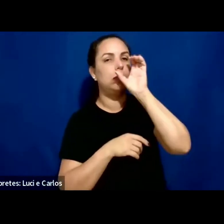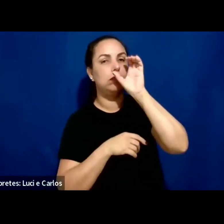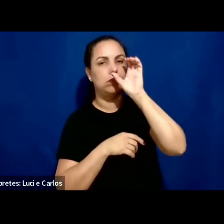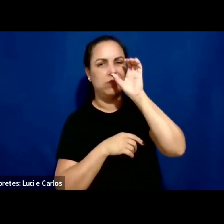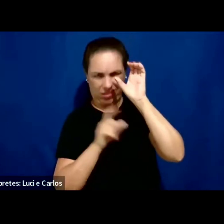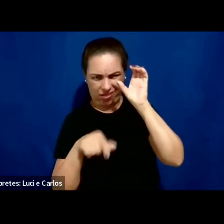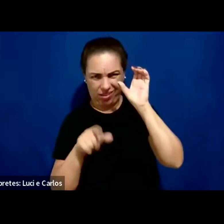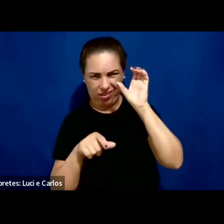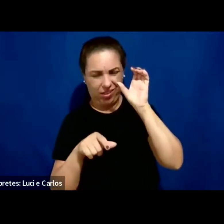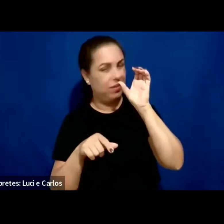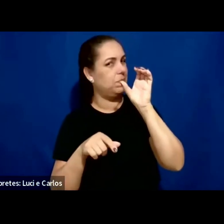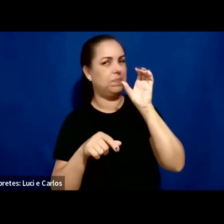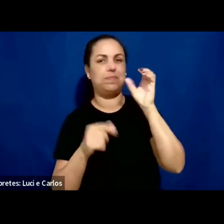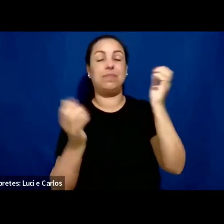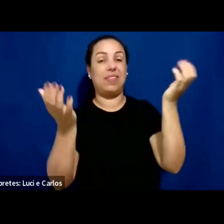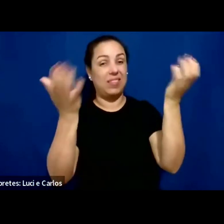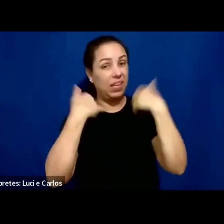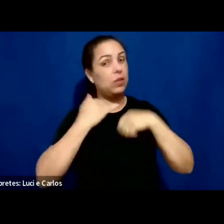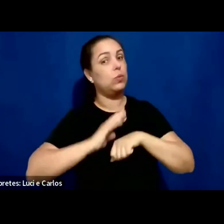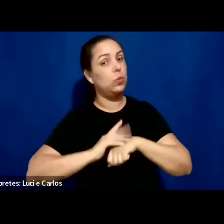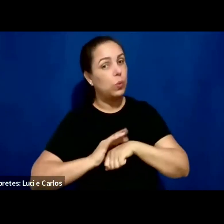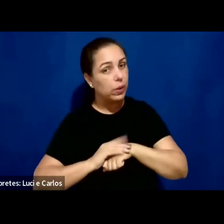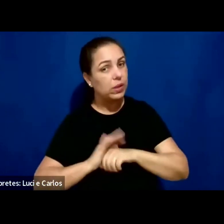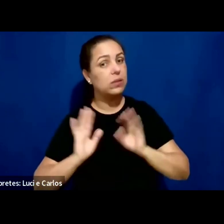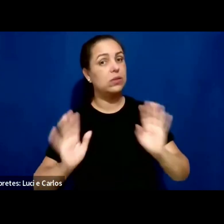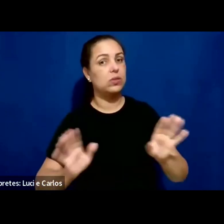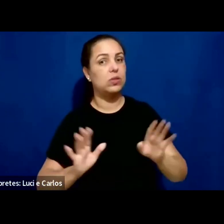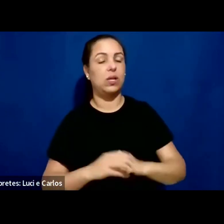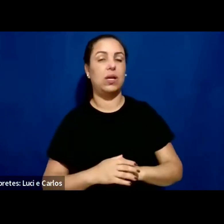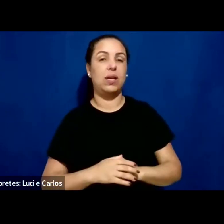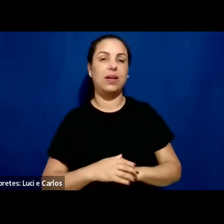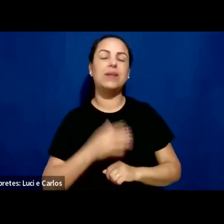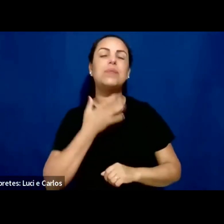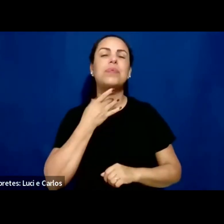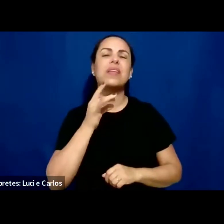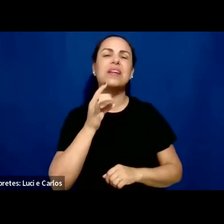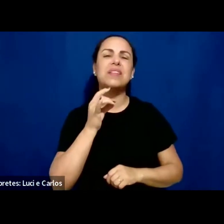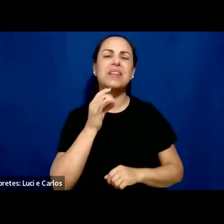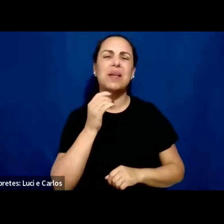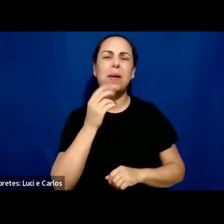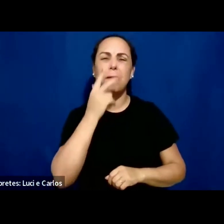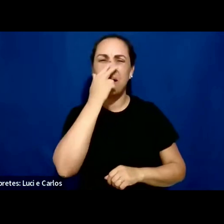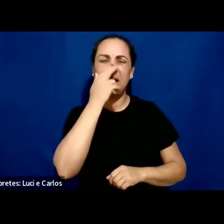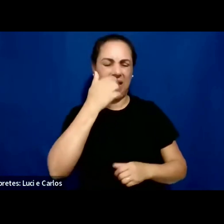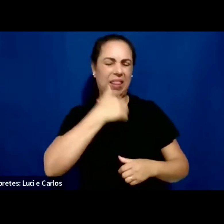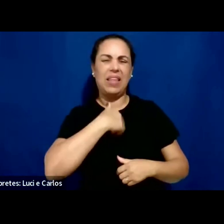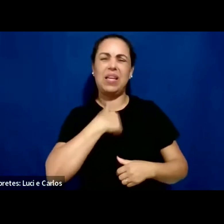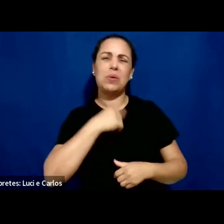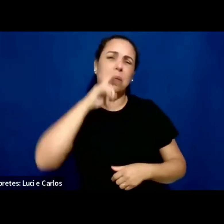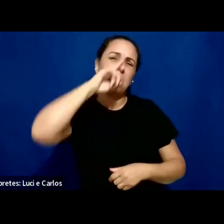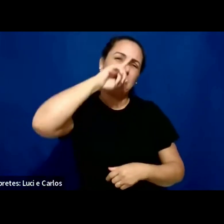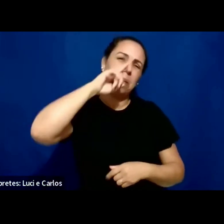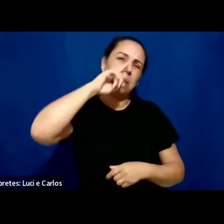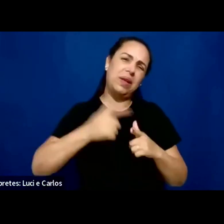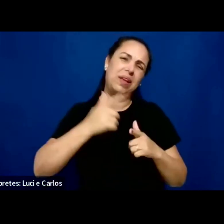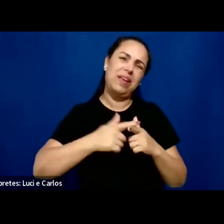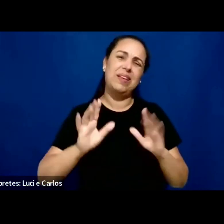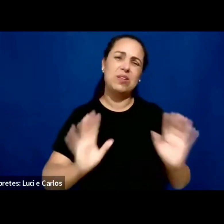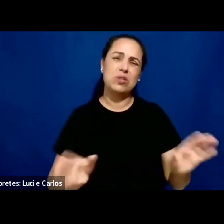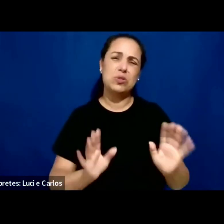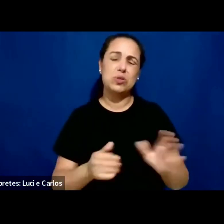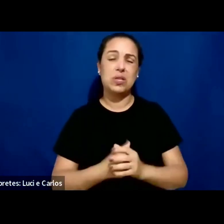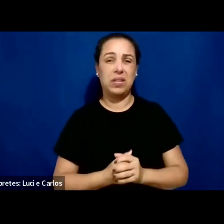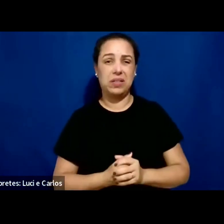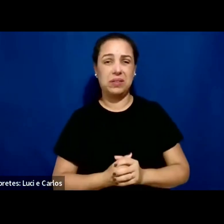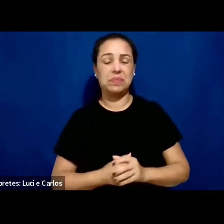prejudicando o seu intestino. Quando você sente sede, é o seu corpo pedindo socorro. O intestino grosso está dizendo: eu preciso de